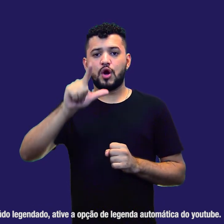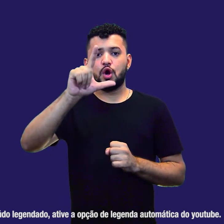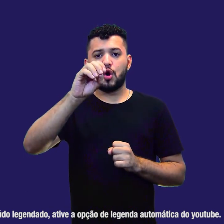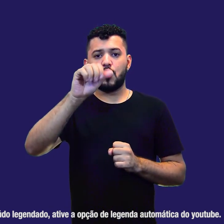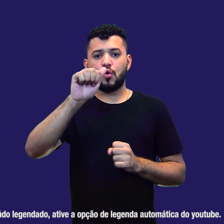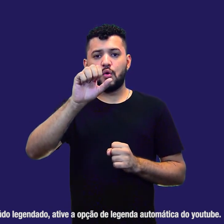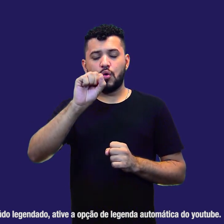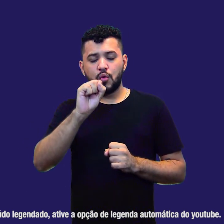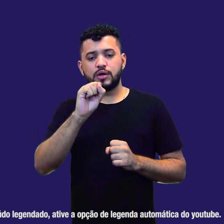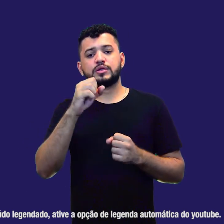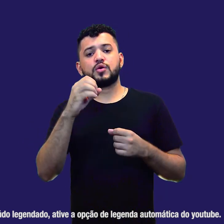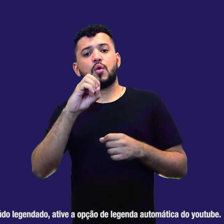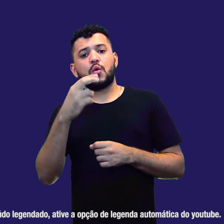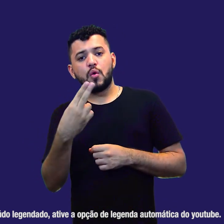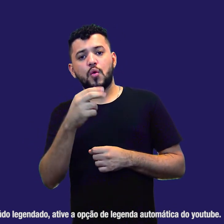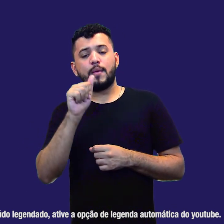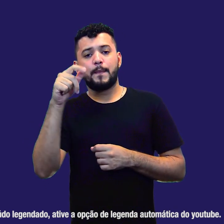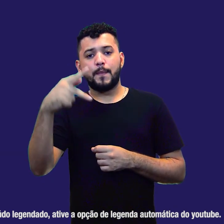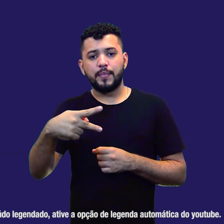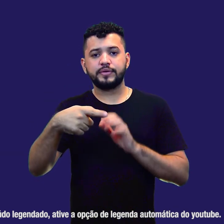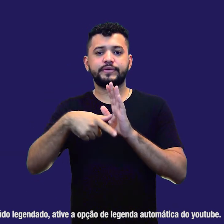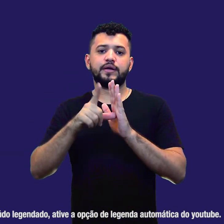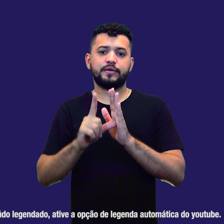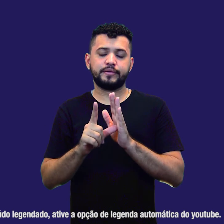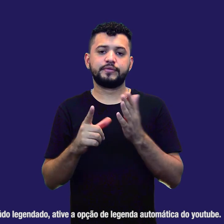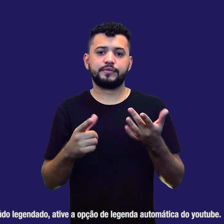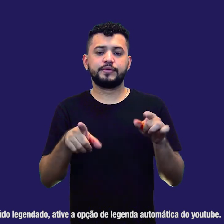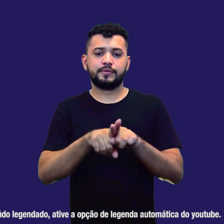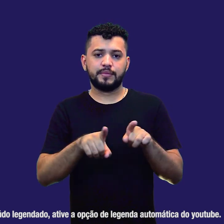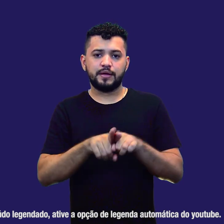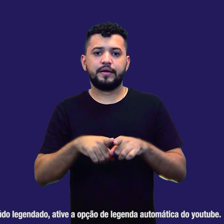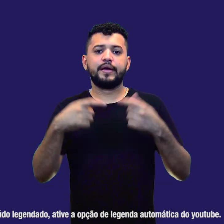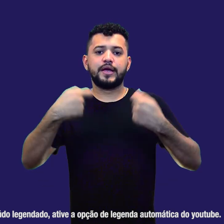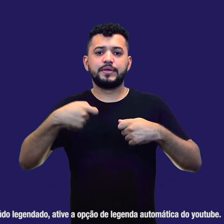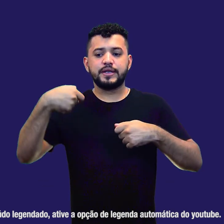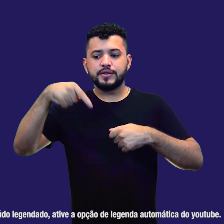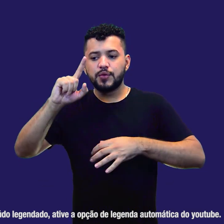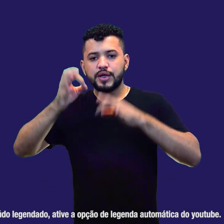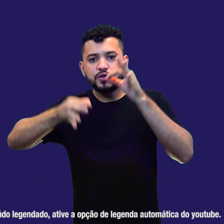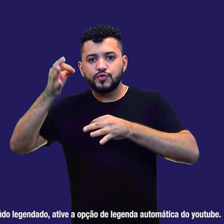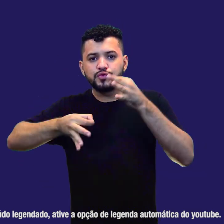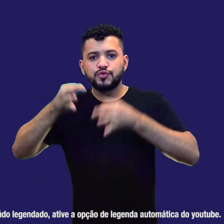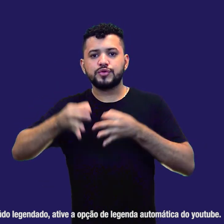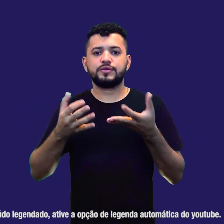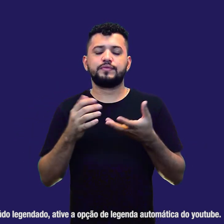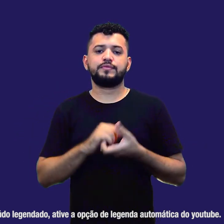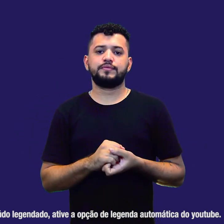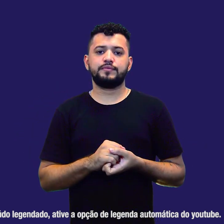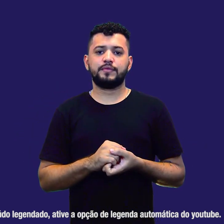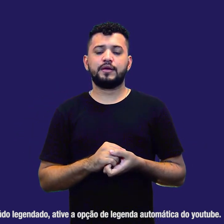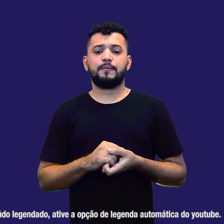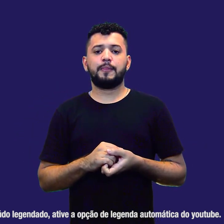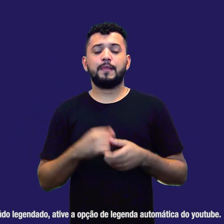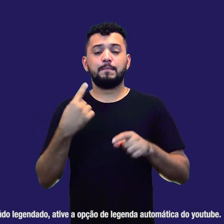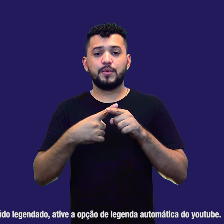aposentadoria precoce. Muitas vezes não conseguem, precisam judicializar. Quando a gente fala de fórmulas, elas são